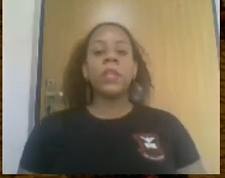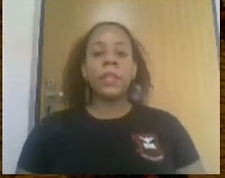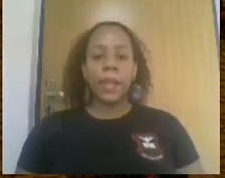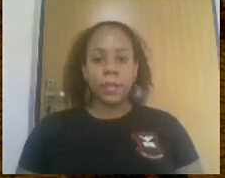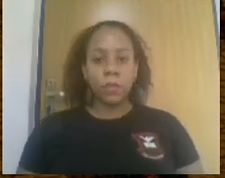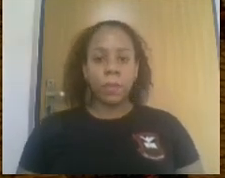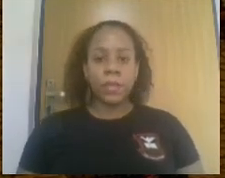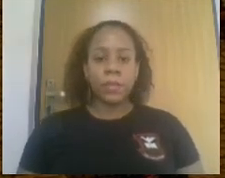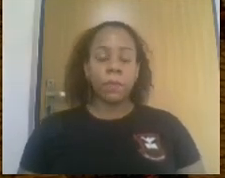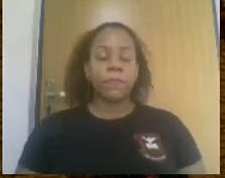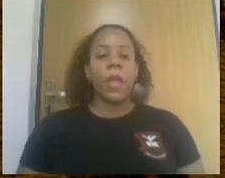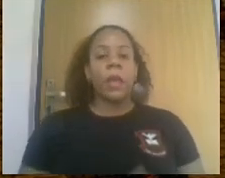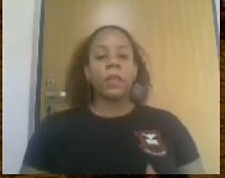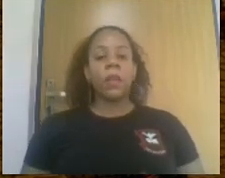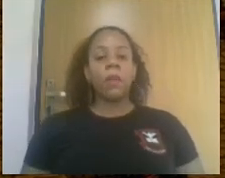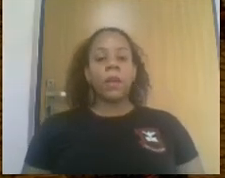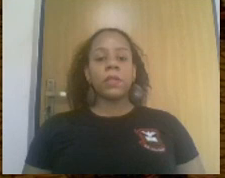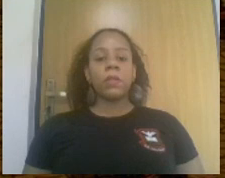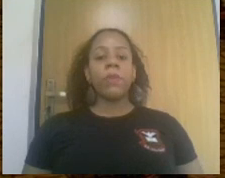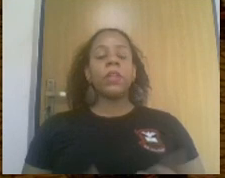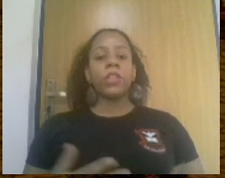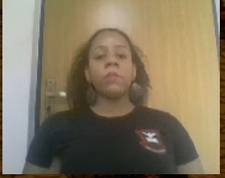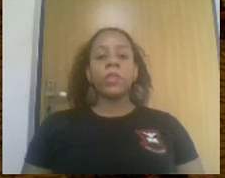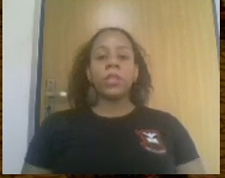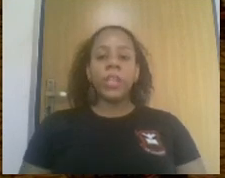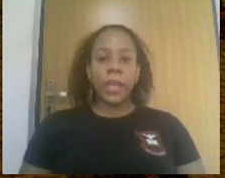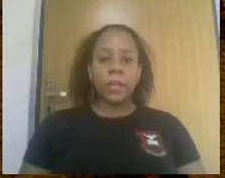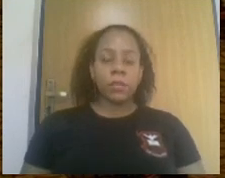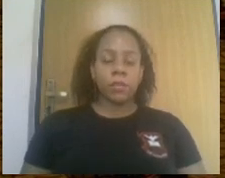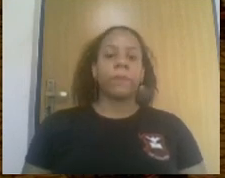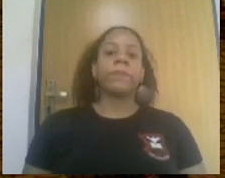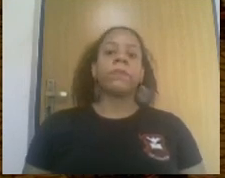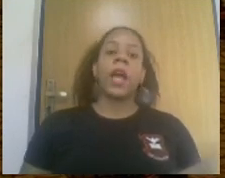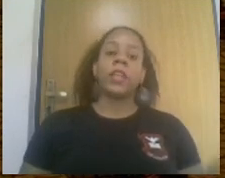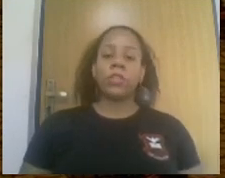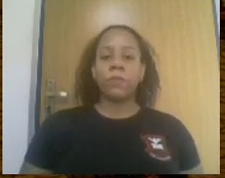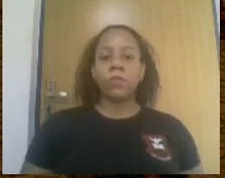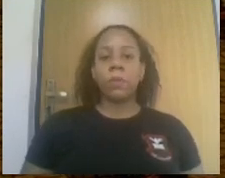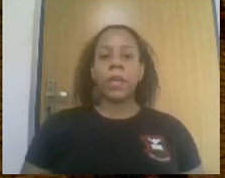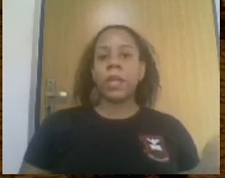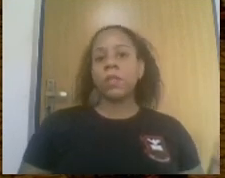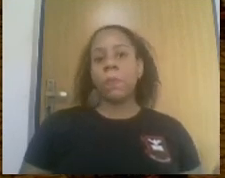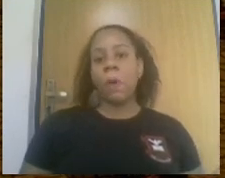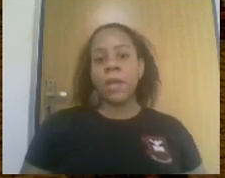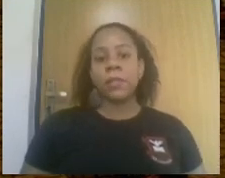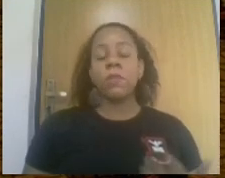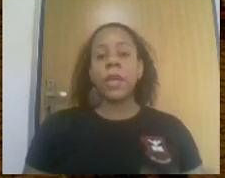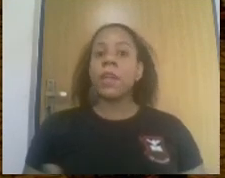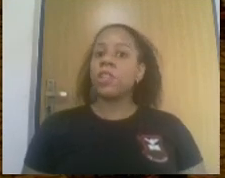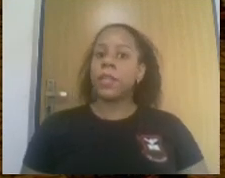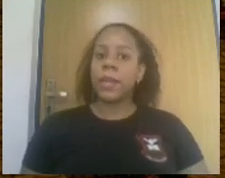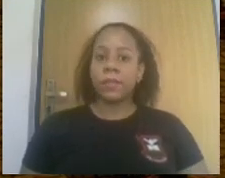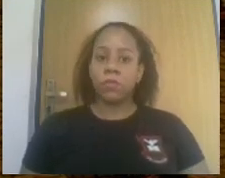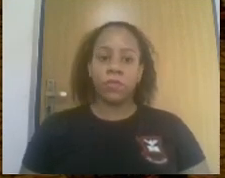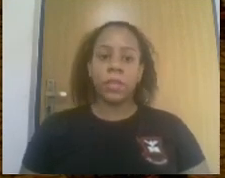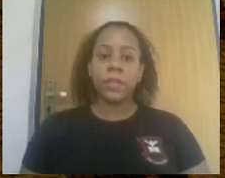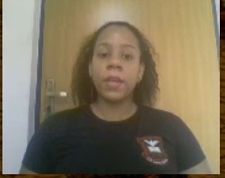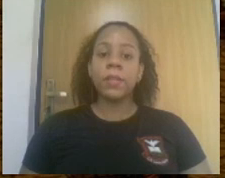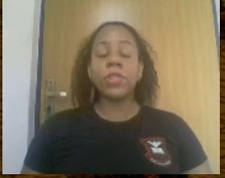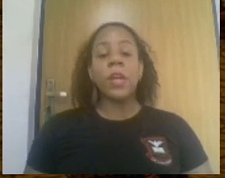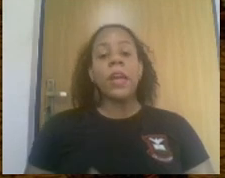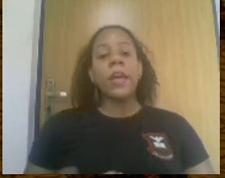invasão holandesa no Brasil. Então, o Brasil ele tinha muitas riquezas. A gente viu sobre a riqueza do pau-brasil, que era de interesse